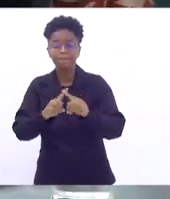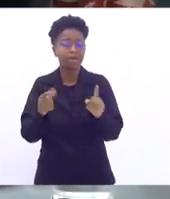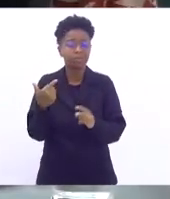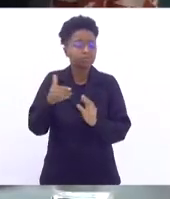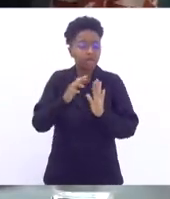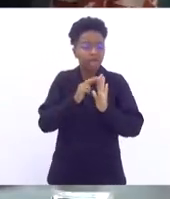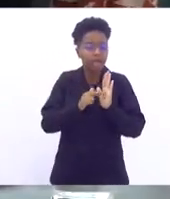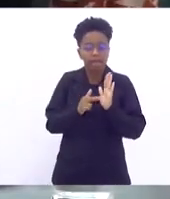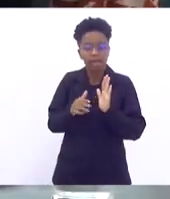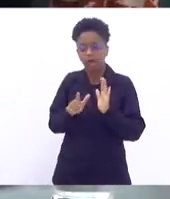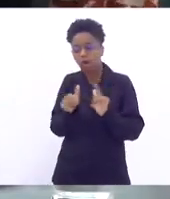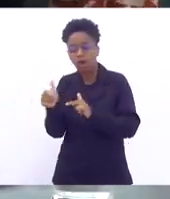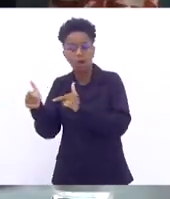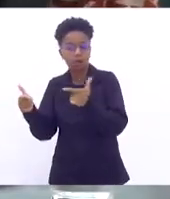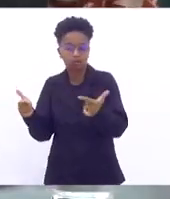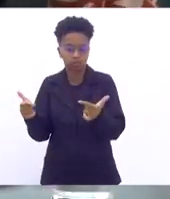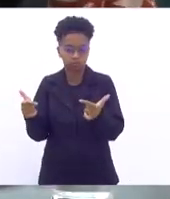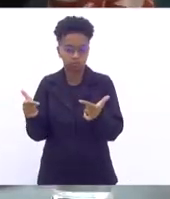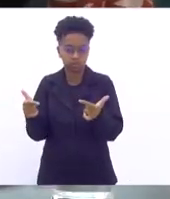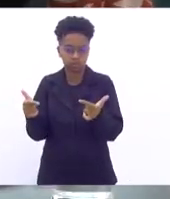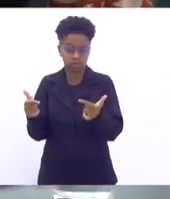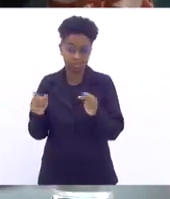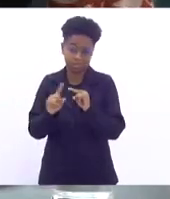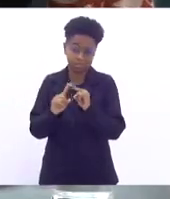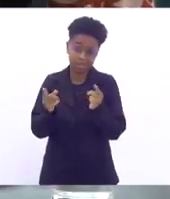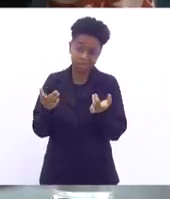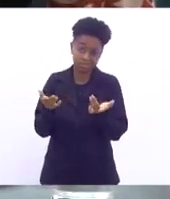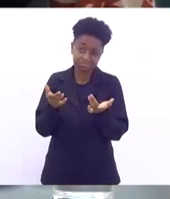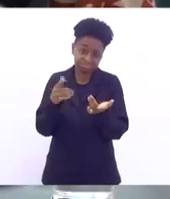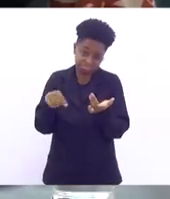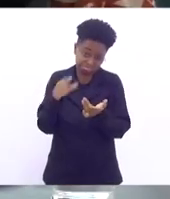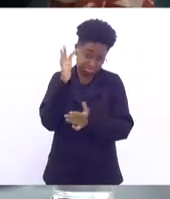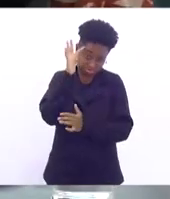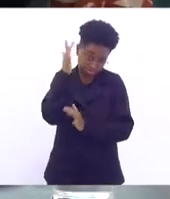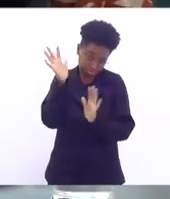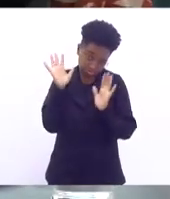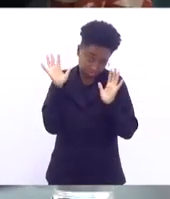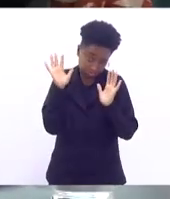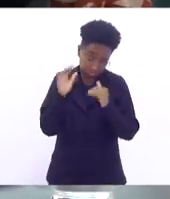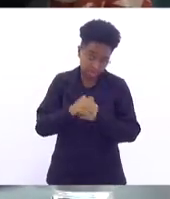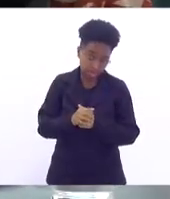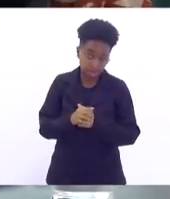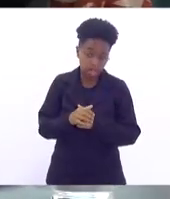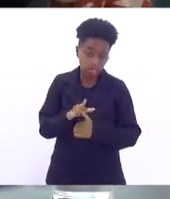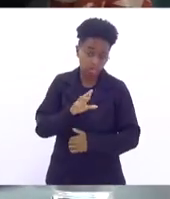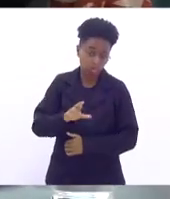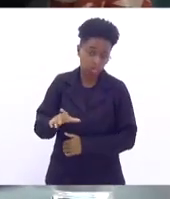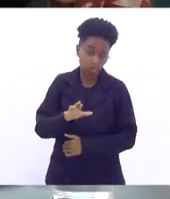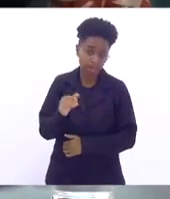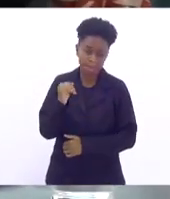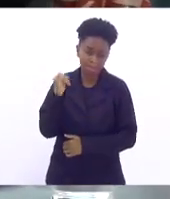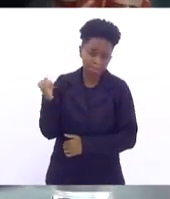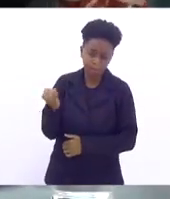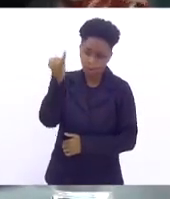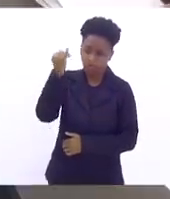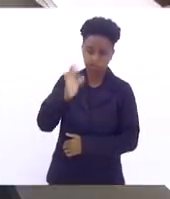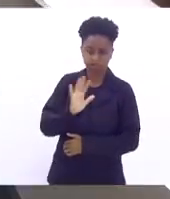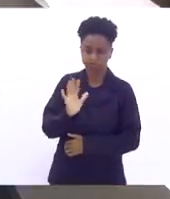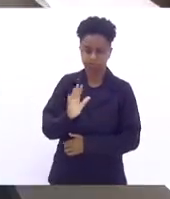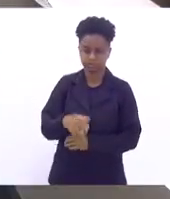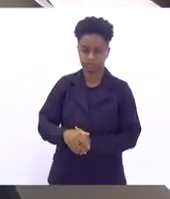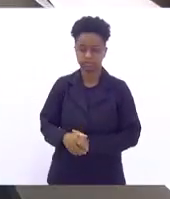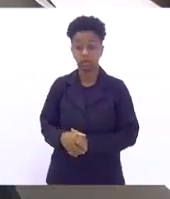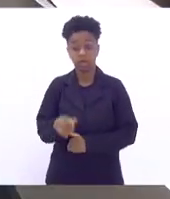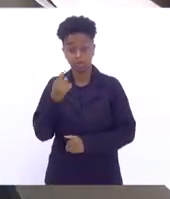para outros mas aí fica o tolante dos Senhores para mim não é a questão é importante veja bem